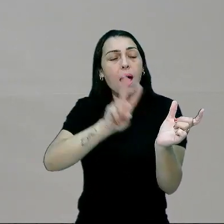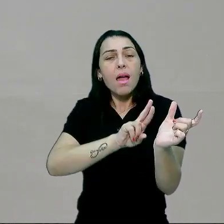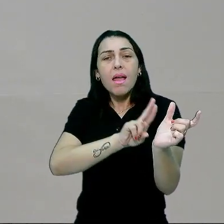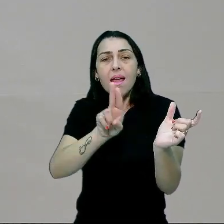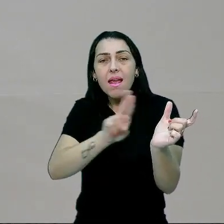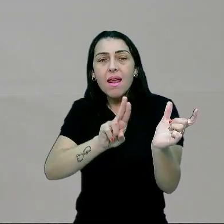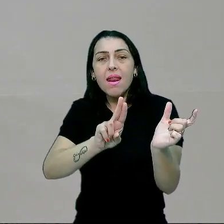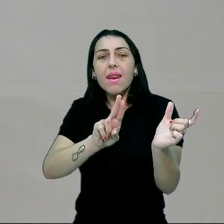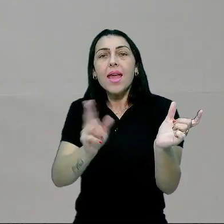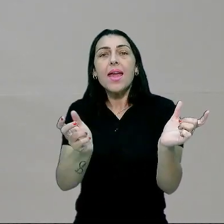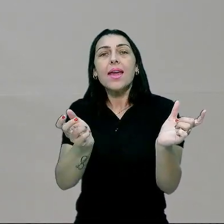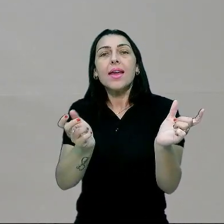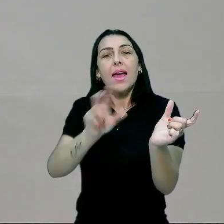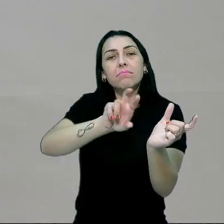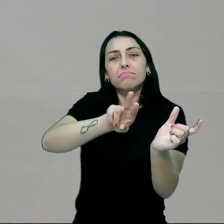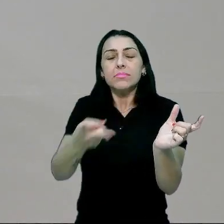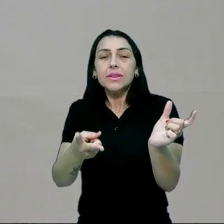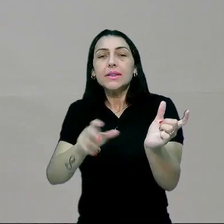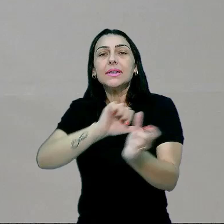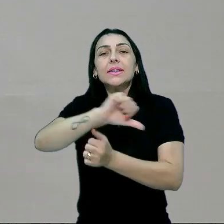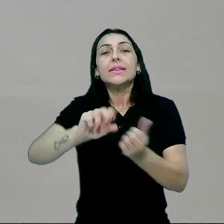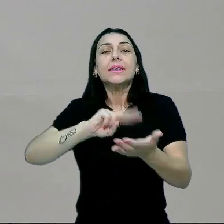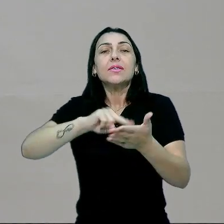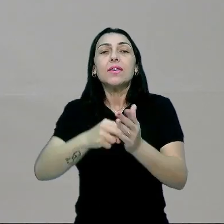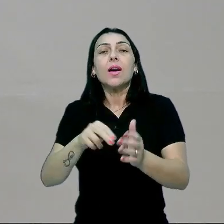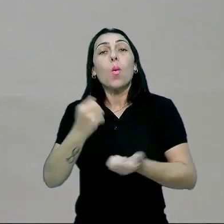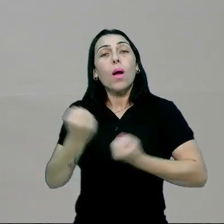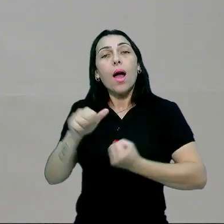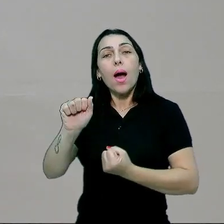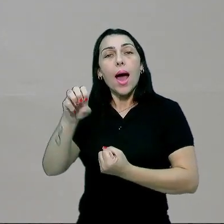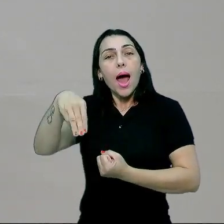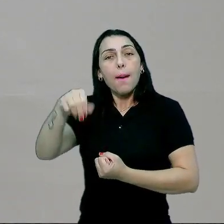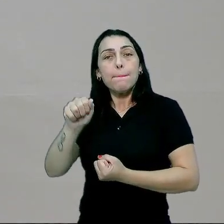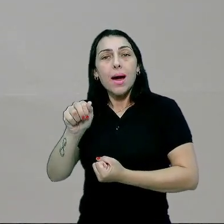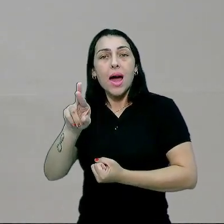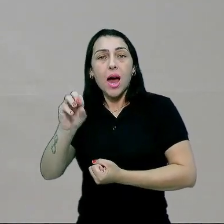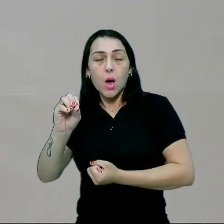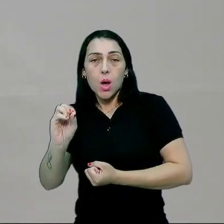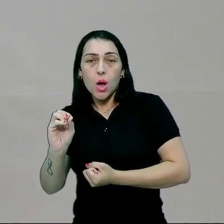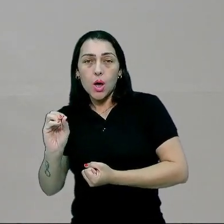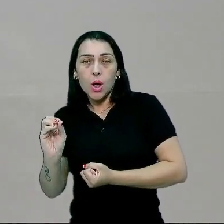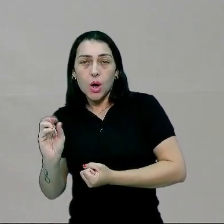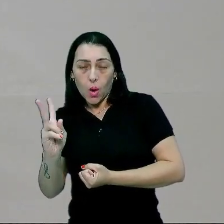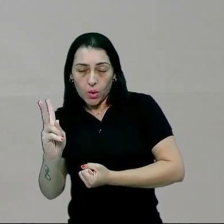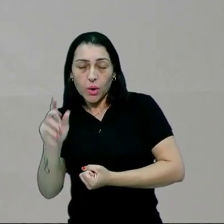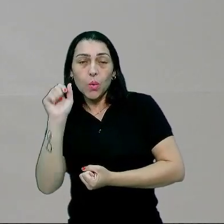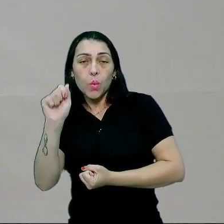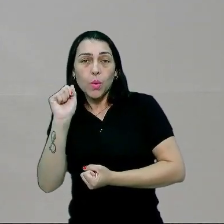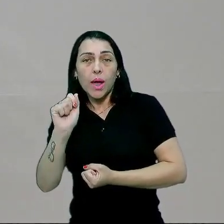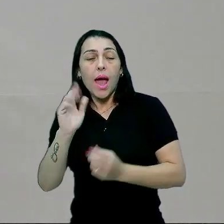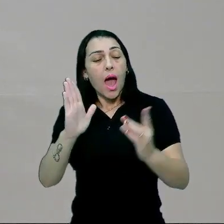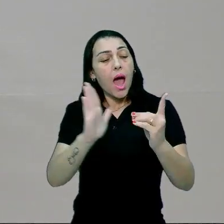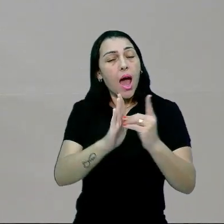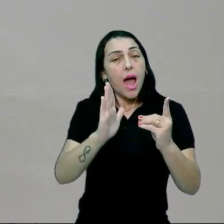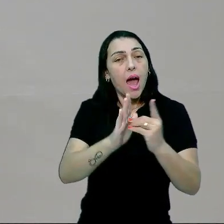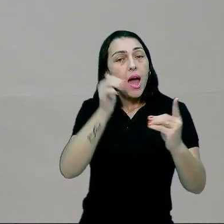é Amarok. Agora, qual era o cenário? O cenário era a Índia. Então, nós temos aí um apelo exótico. Por exemplo, o elefante